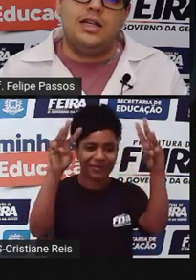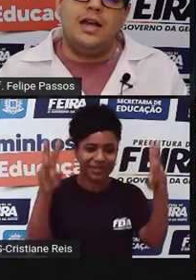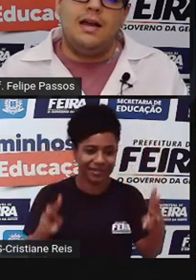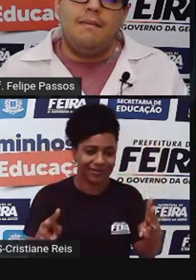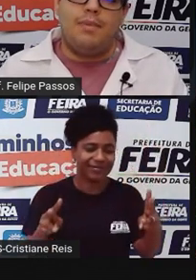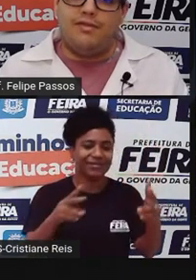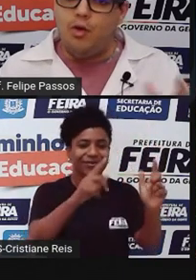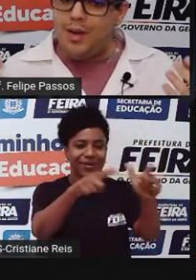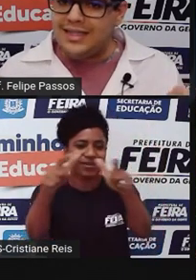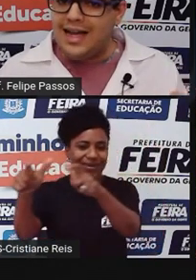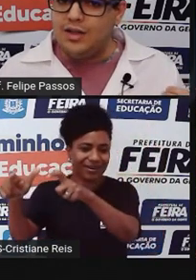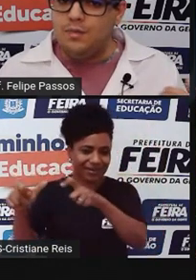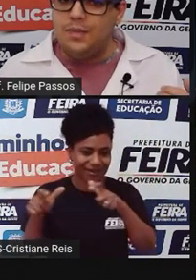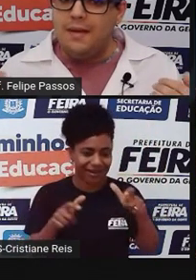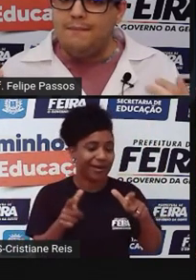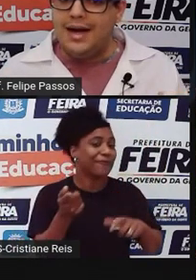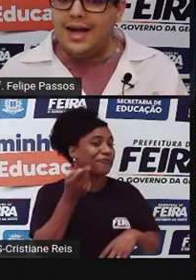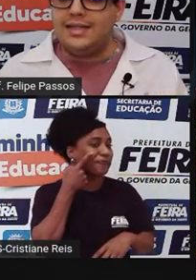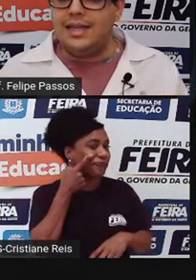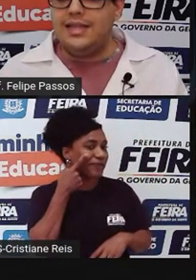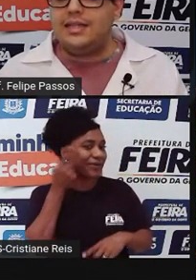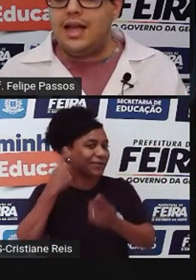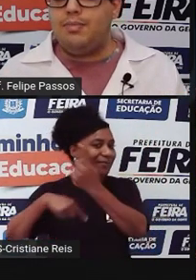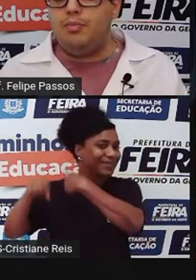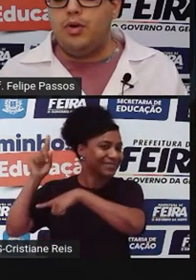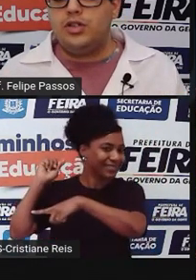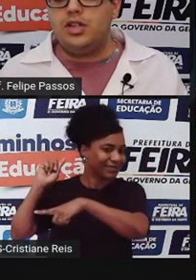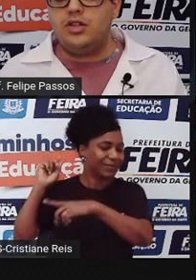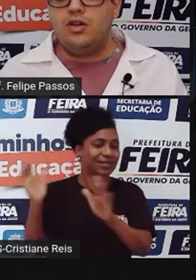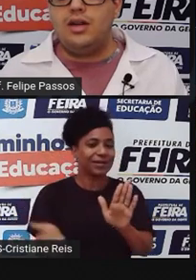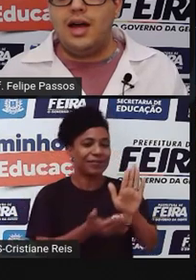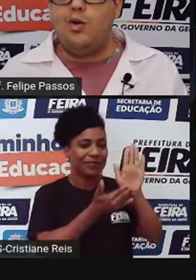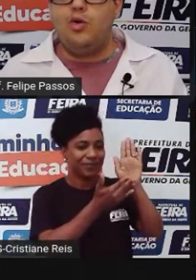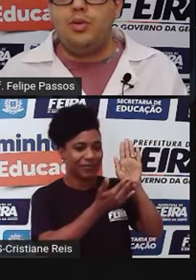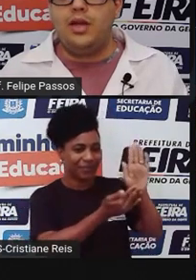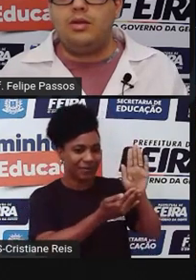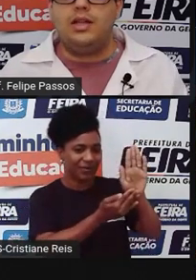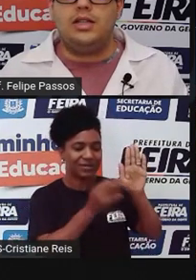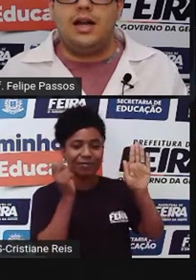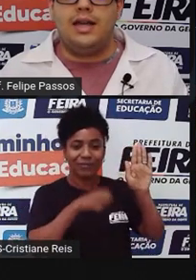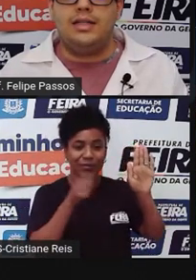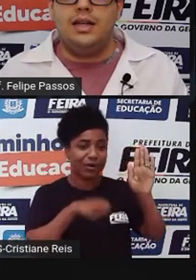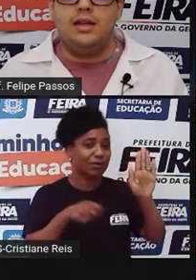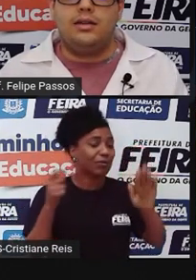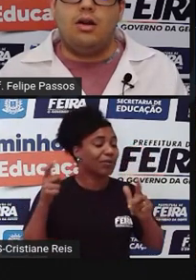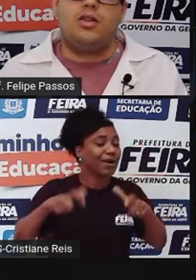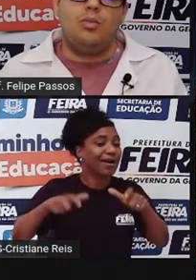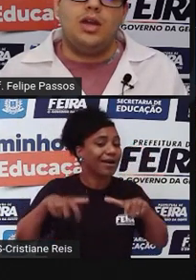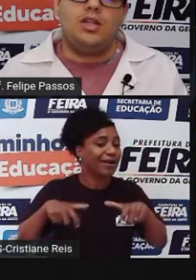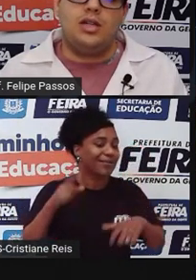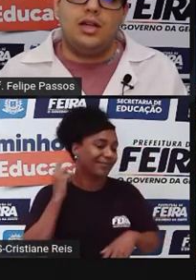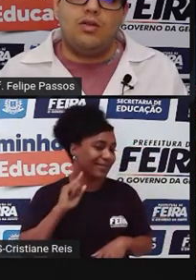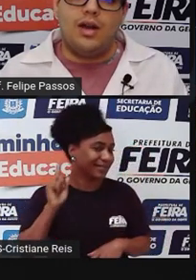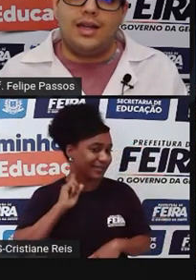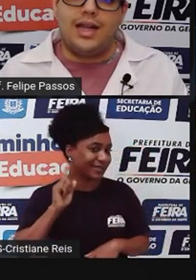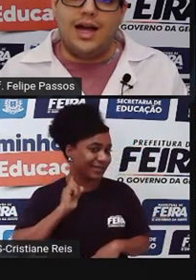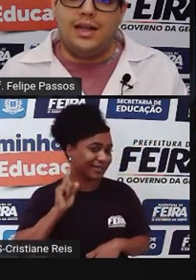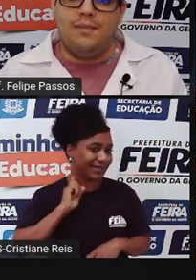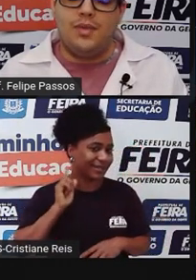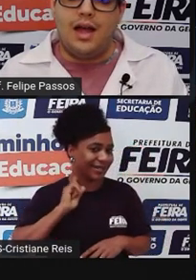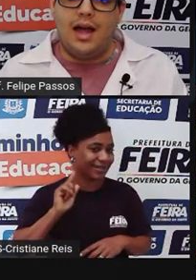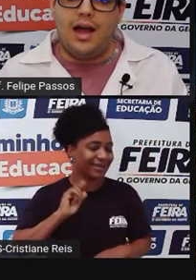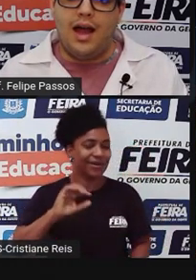daquela cidade para ver o passado mas eles tem a proposta de tornar Ouro Preto em Minas Gerais totalmente